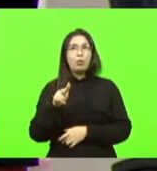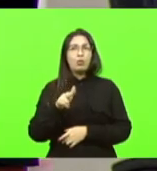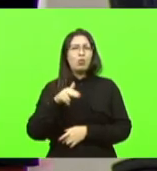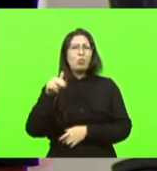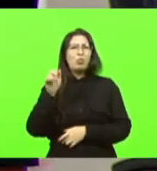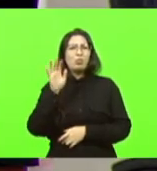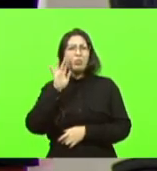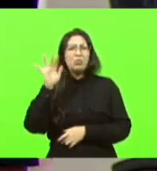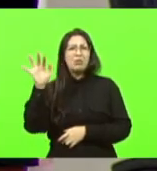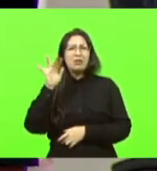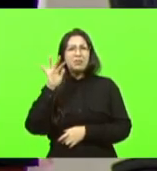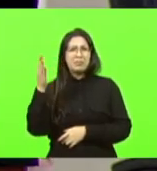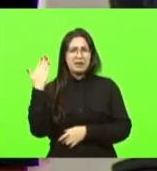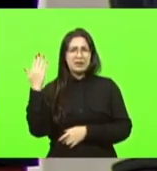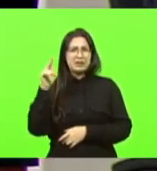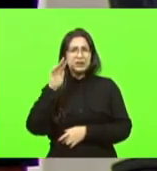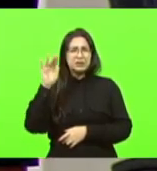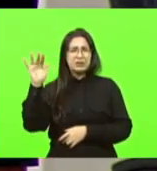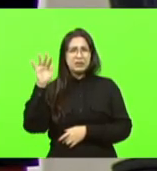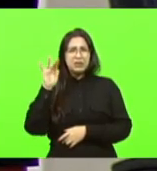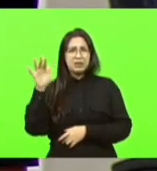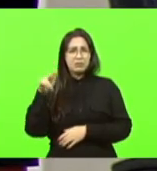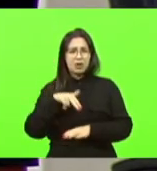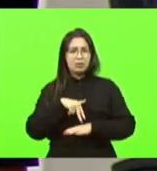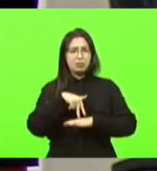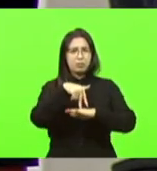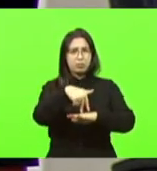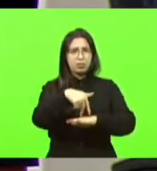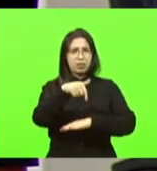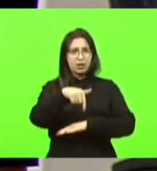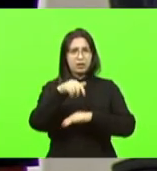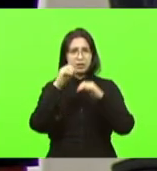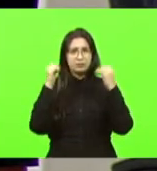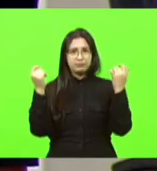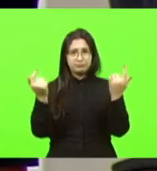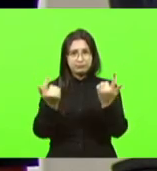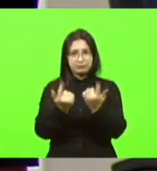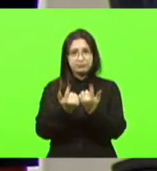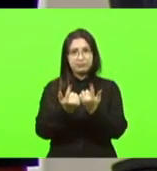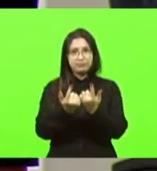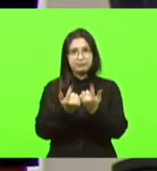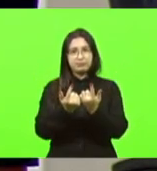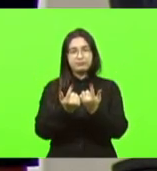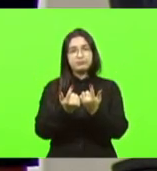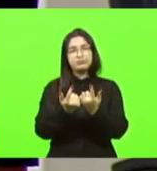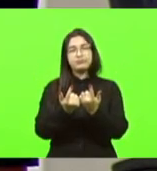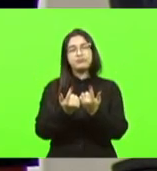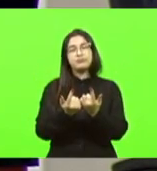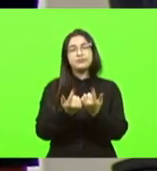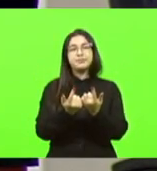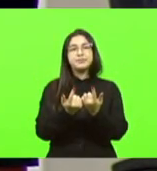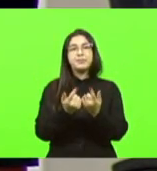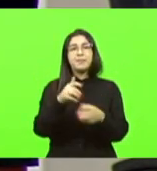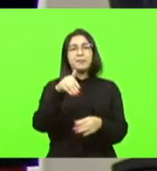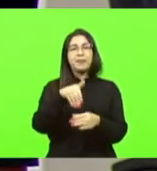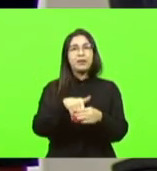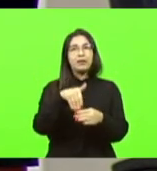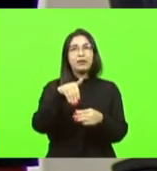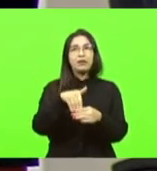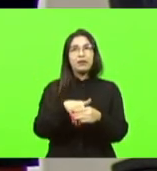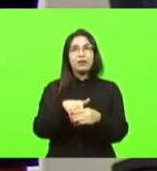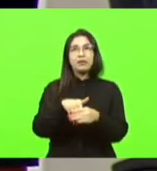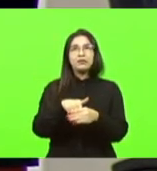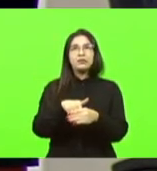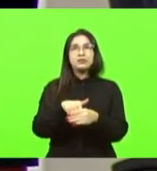imaginava estar aqui no Parlamento hoje e voltar